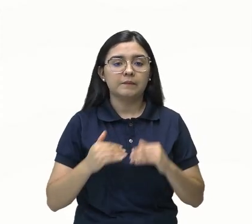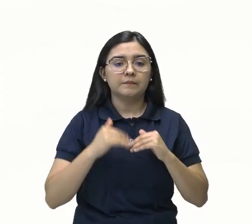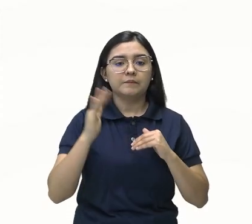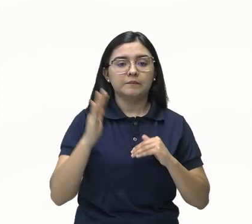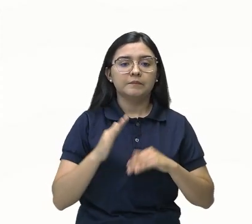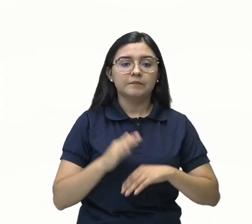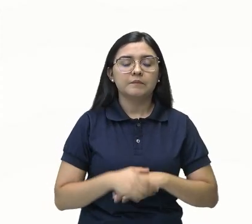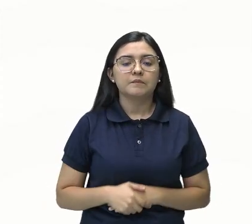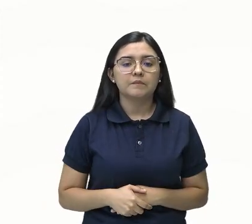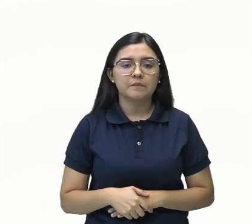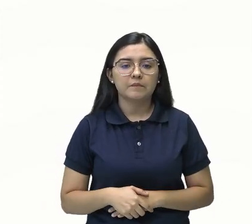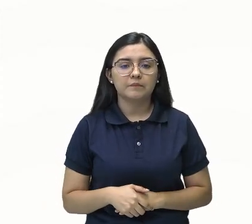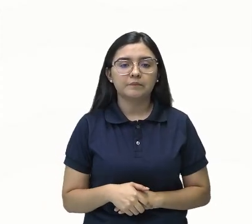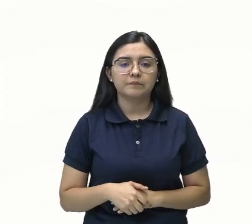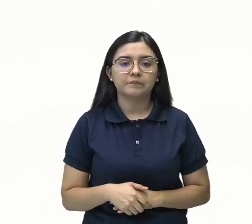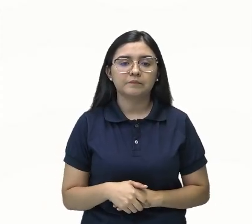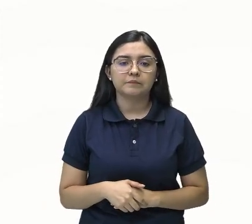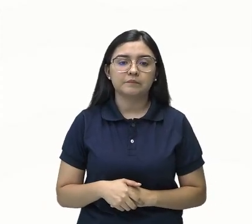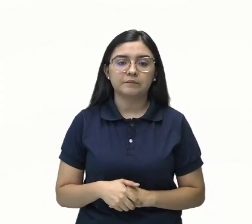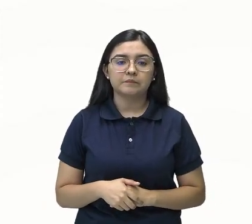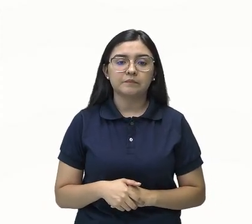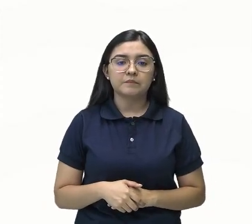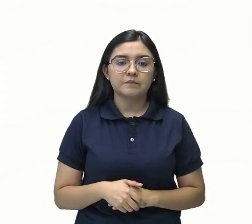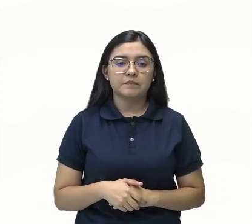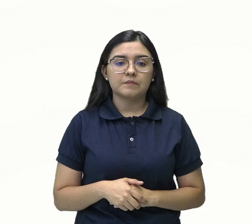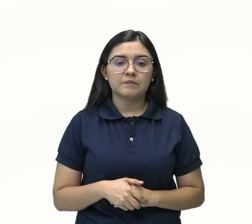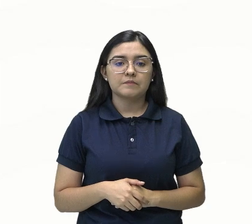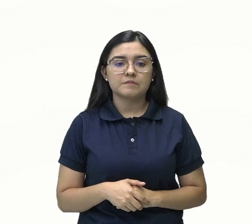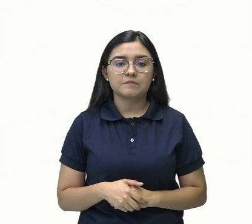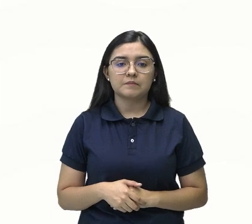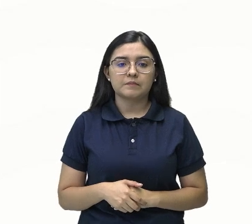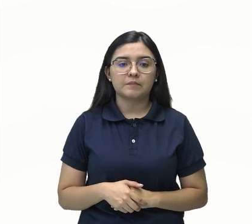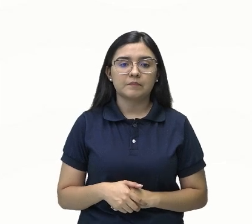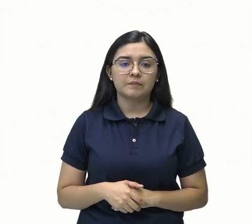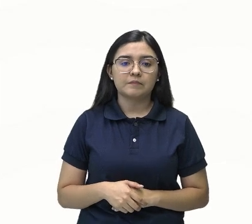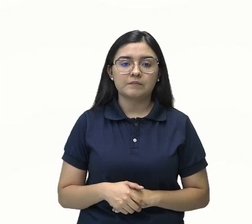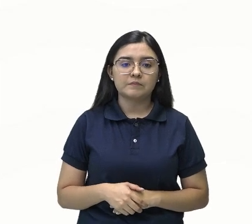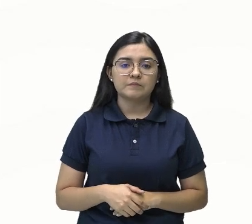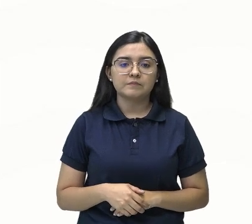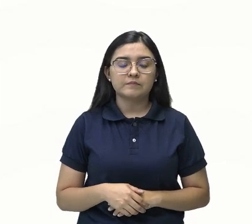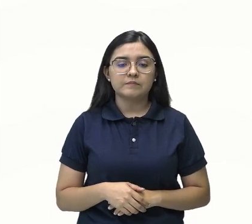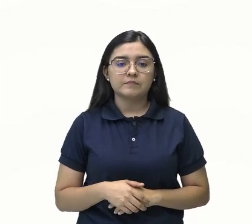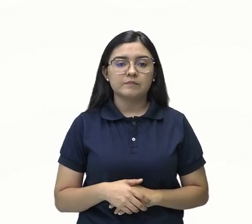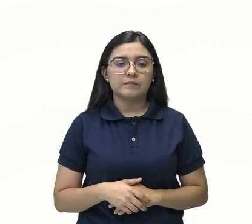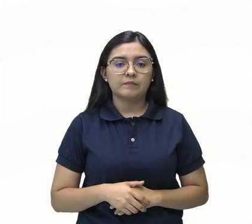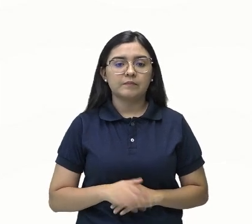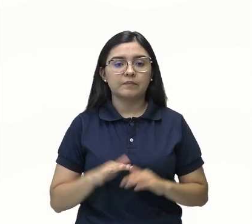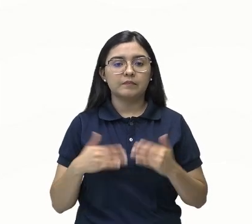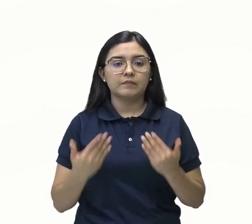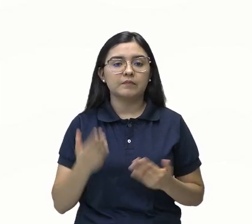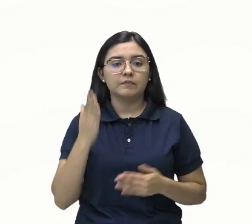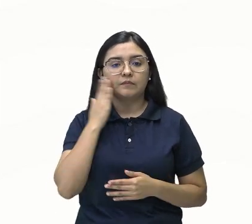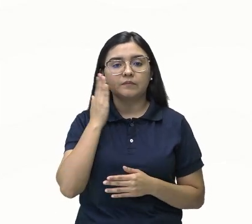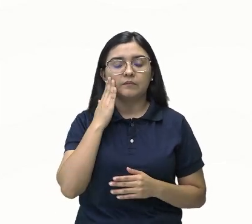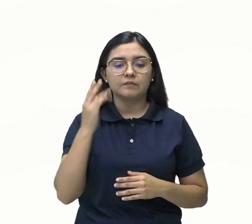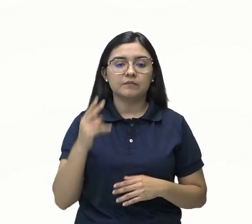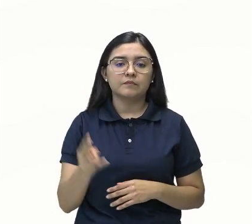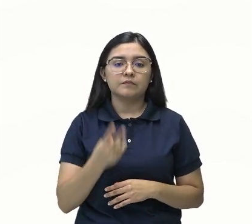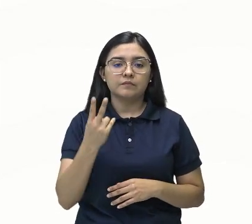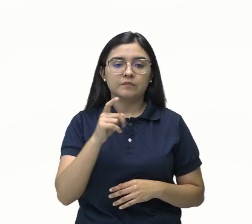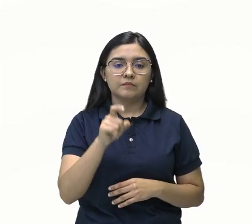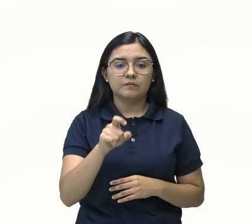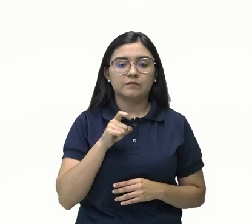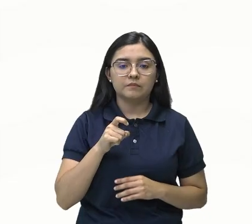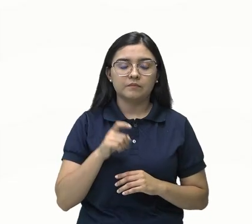vou demorar, né, mais do que 2 horas e meia. Então, eu sei que o valor do meu x vai